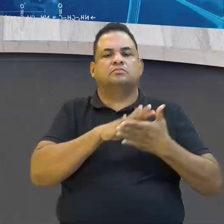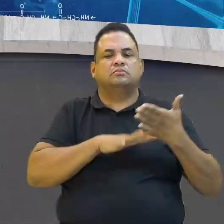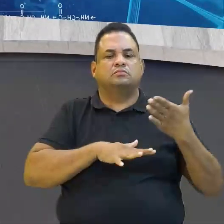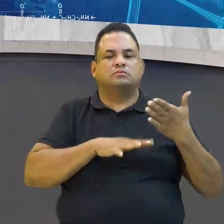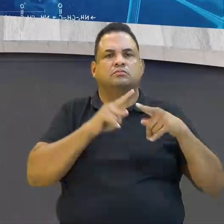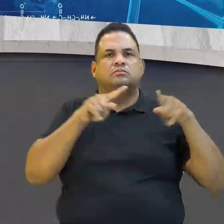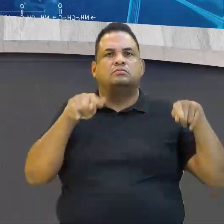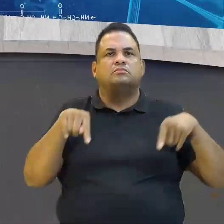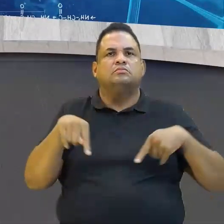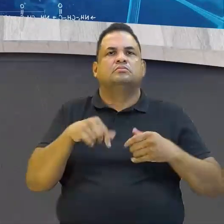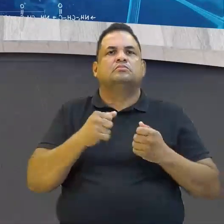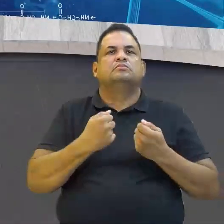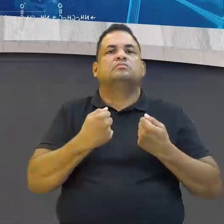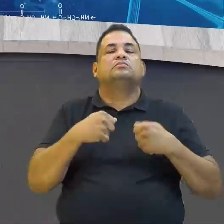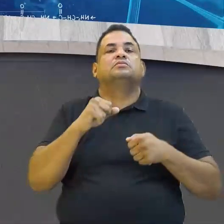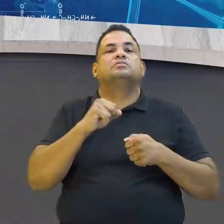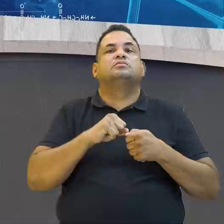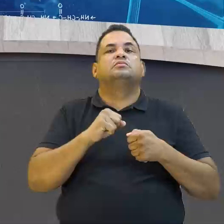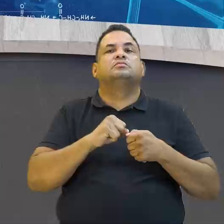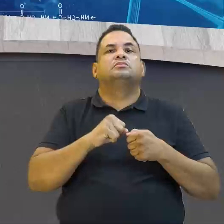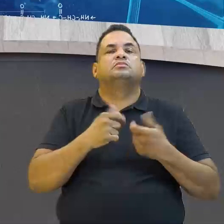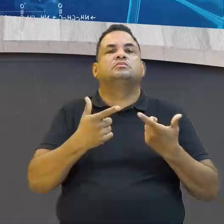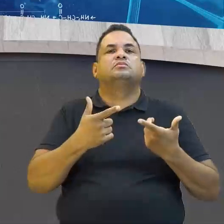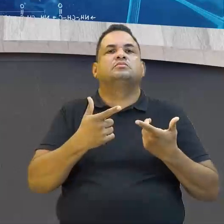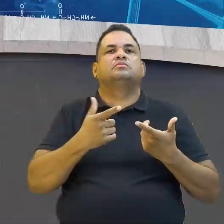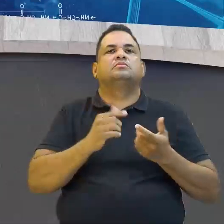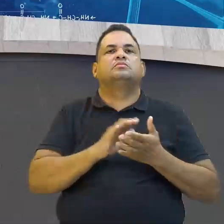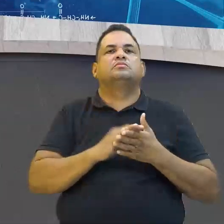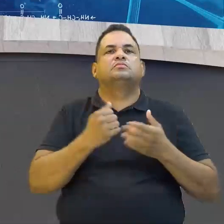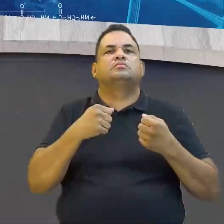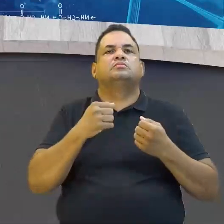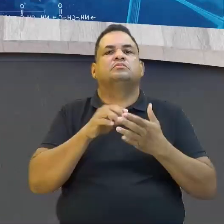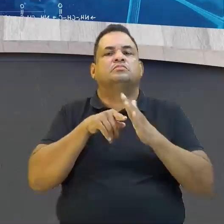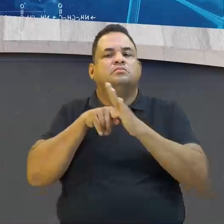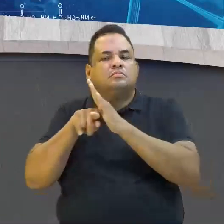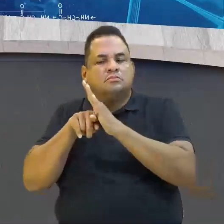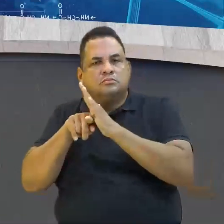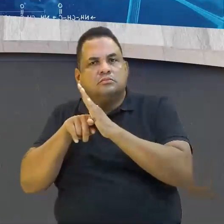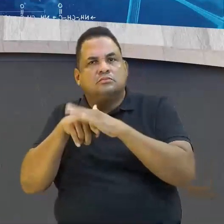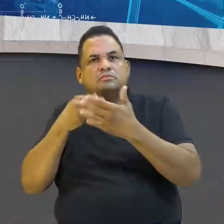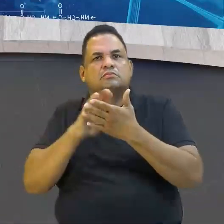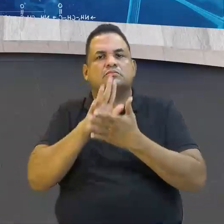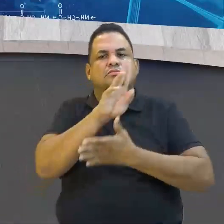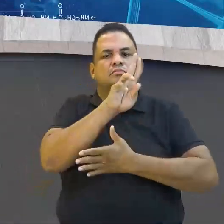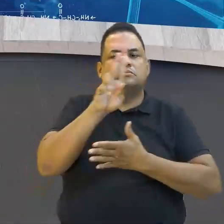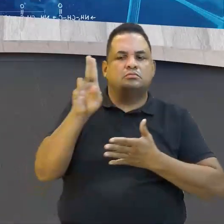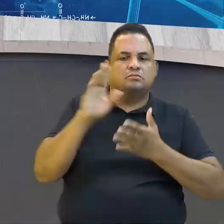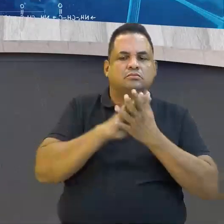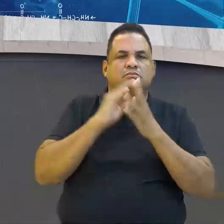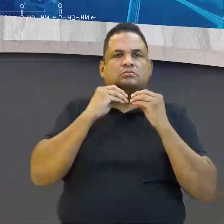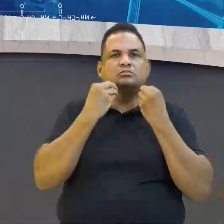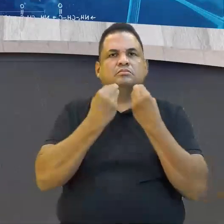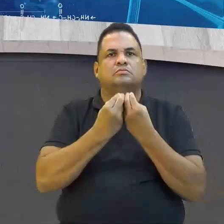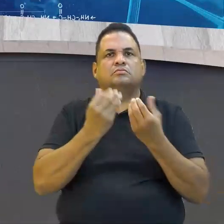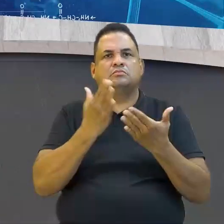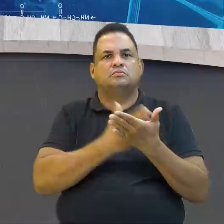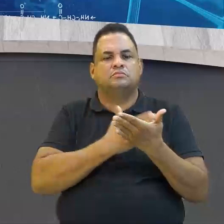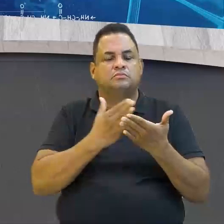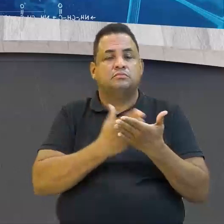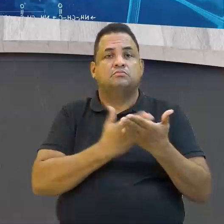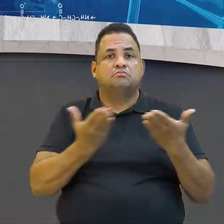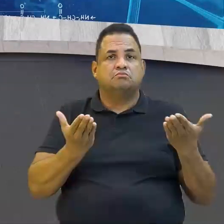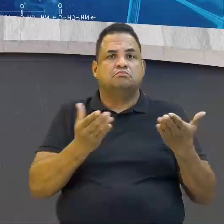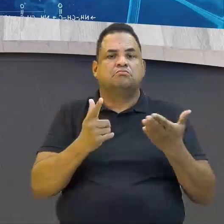o que vocês podem estar fazendo nessas atividades? Vocês podem estar pesquisando os nomes dessas substâncias nos livros de vocês